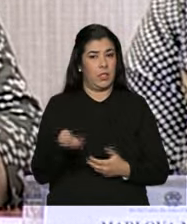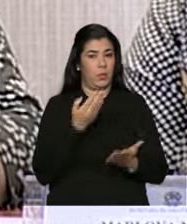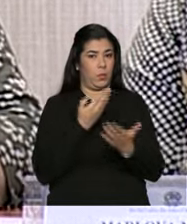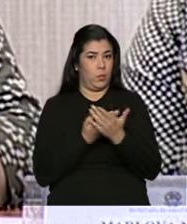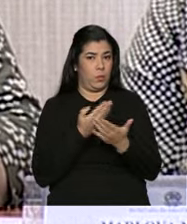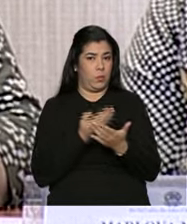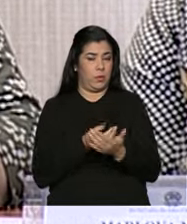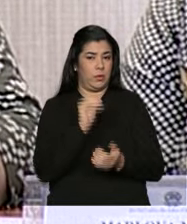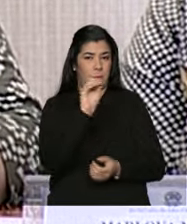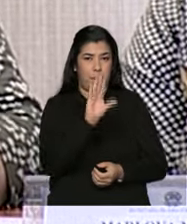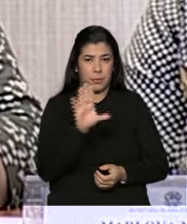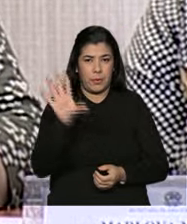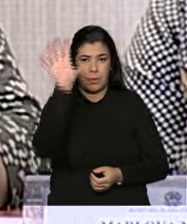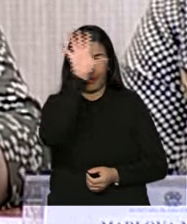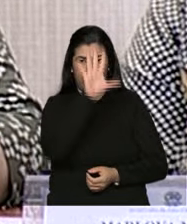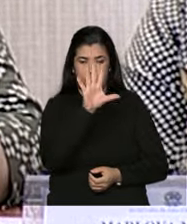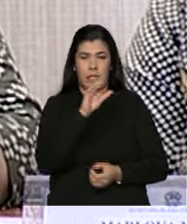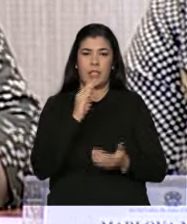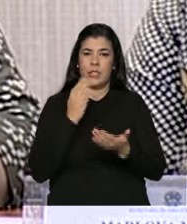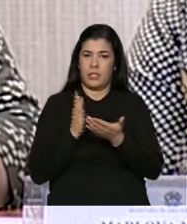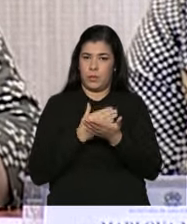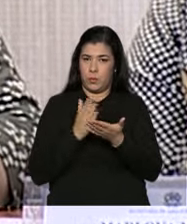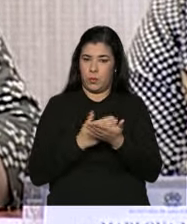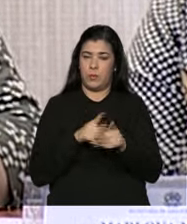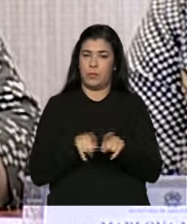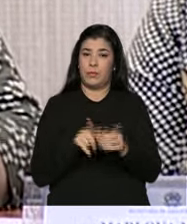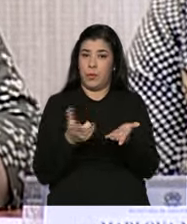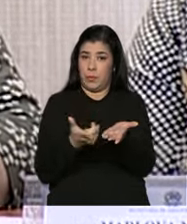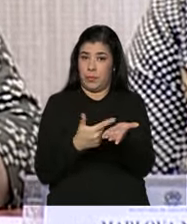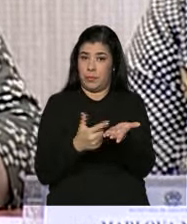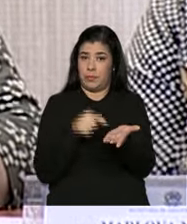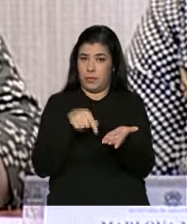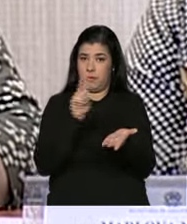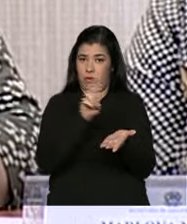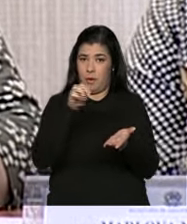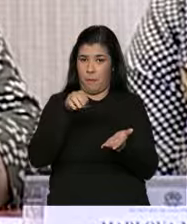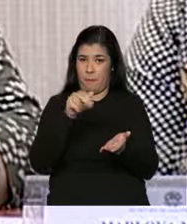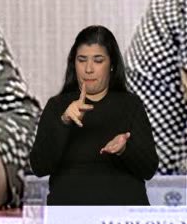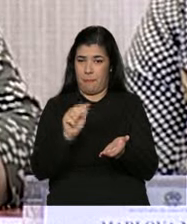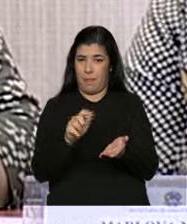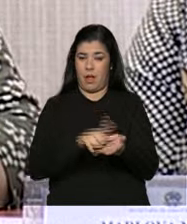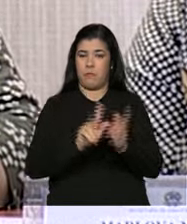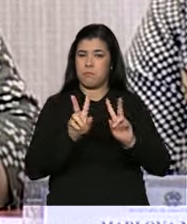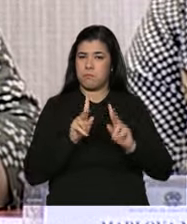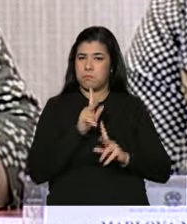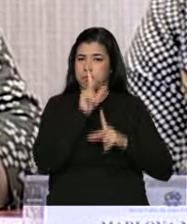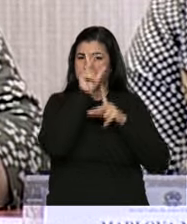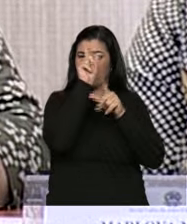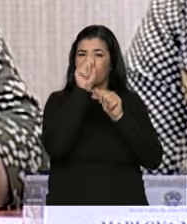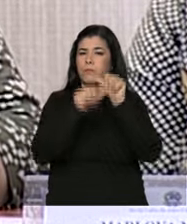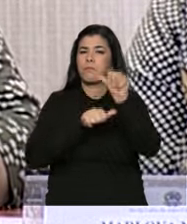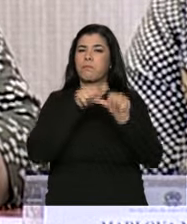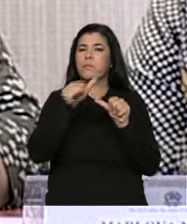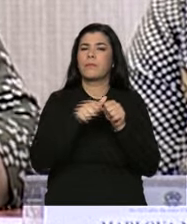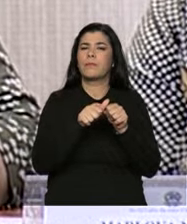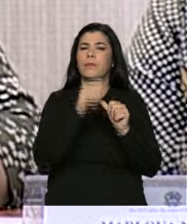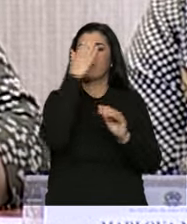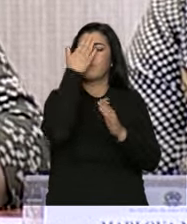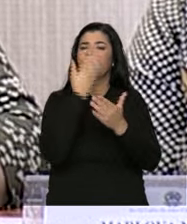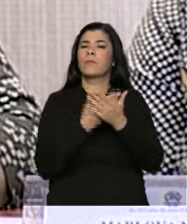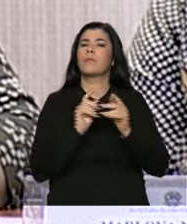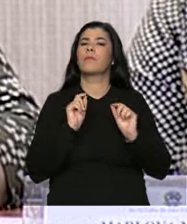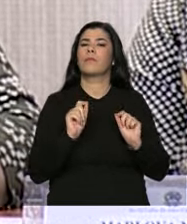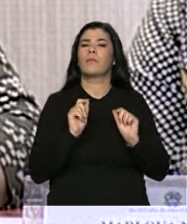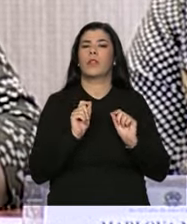estudo, que esse mapa ele fortalece a nossa convicção de que para que a